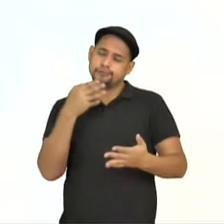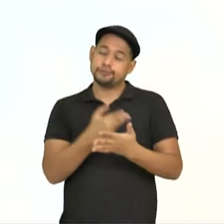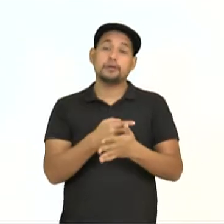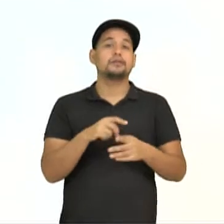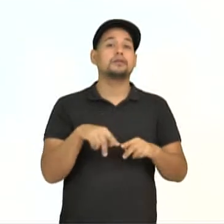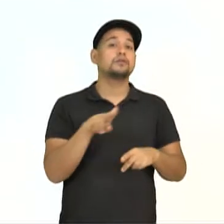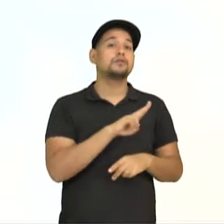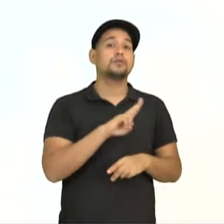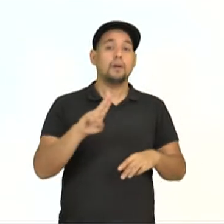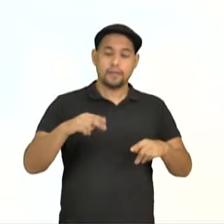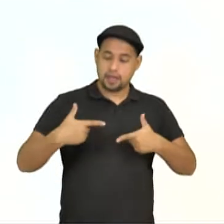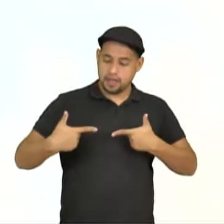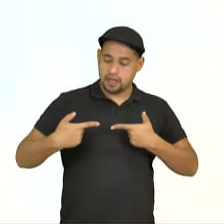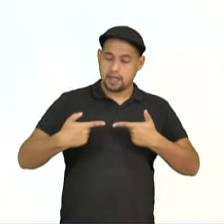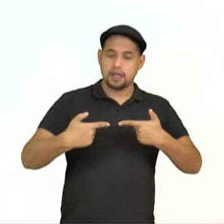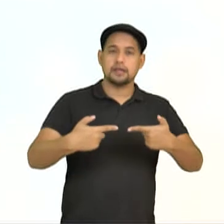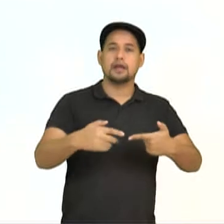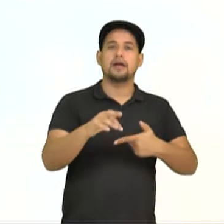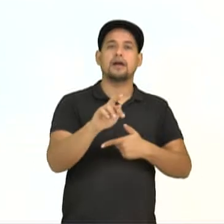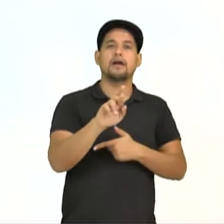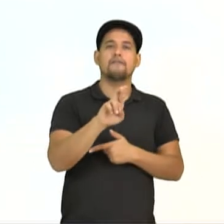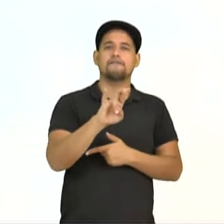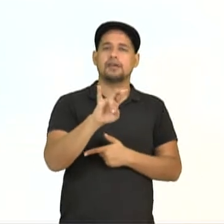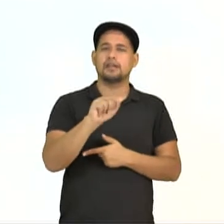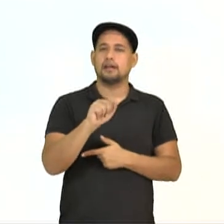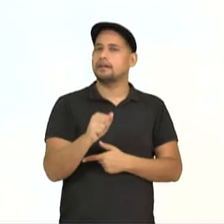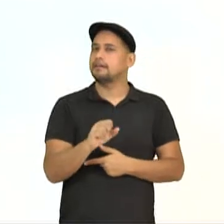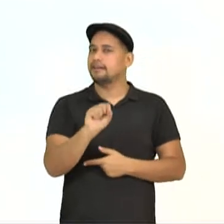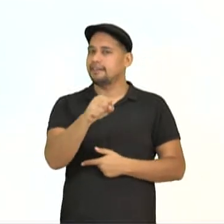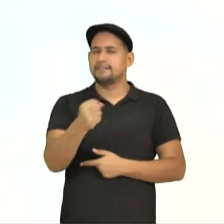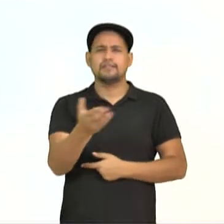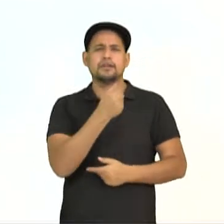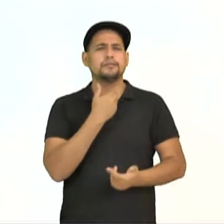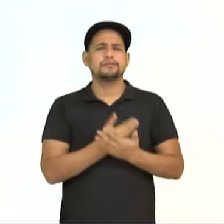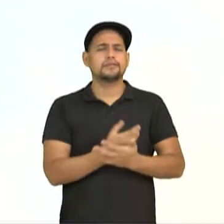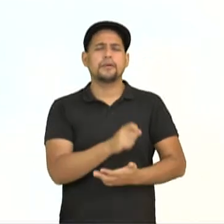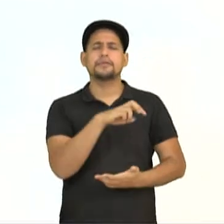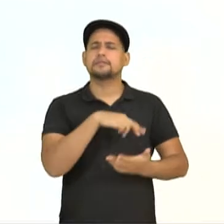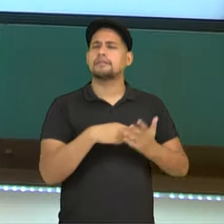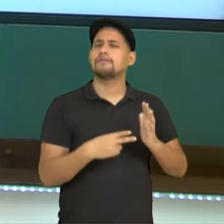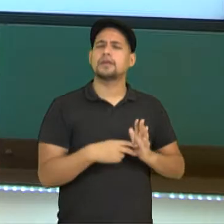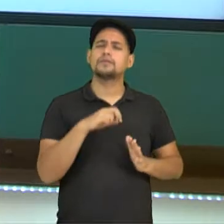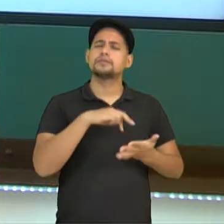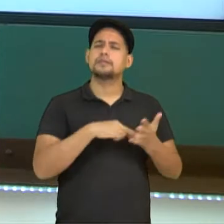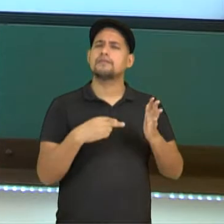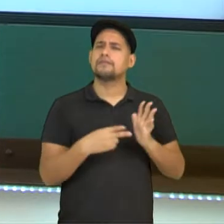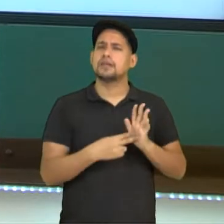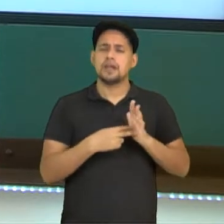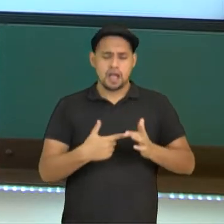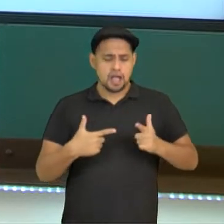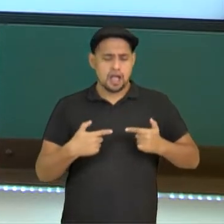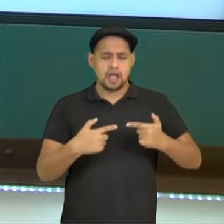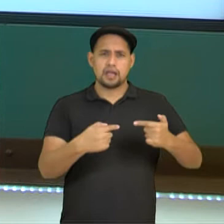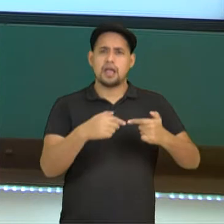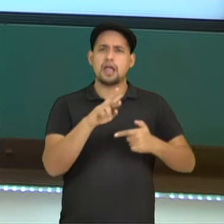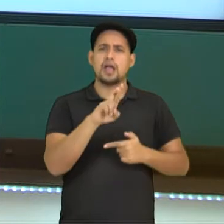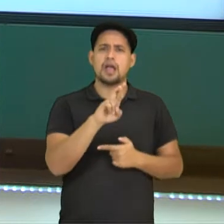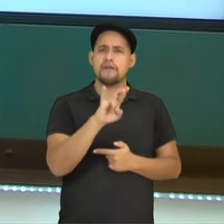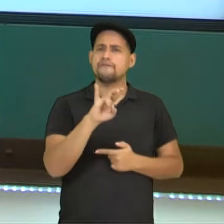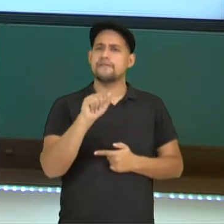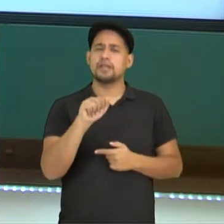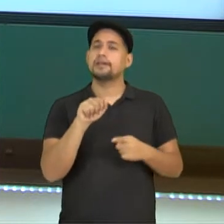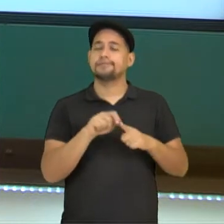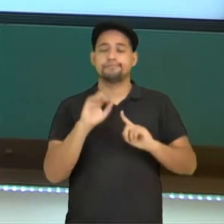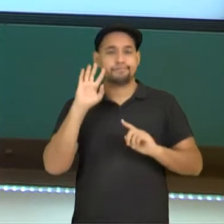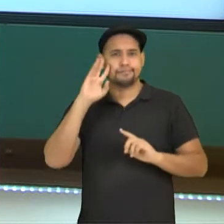denominado Guerra Fria. Sim, vamos estudar o que foi isso, essa Guerra Fria, que se desdobrou